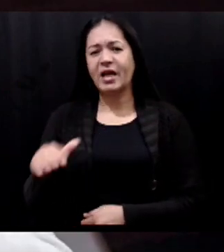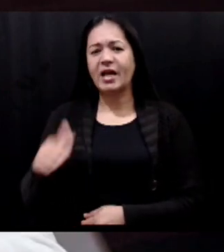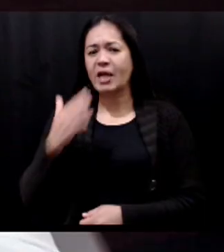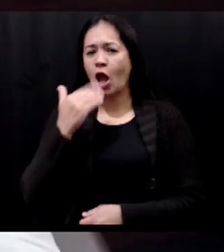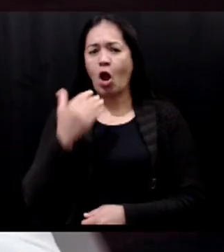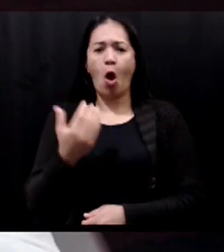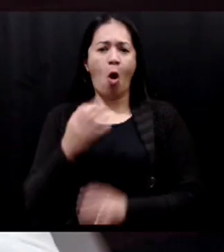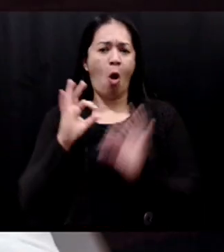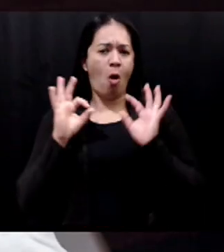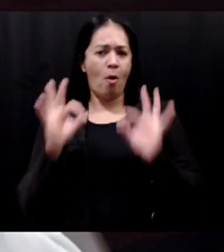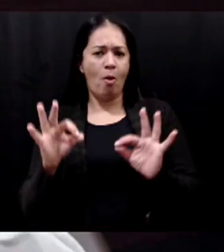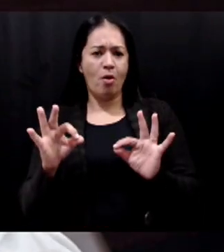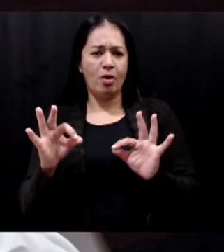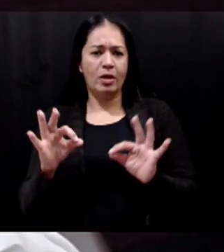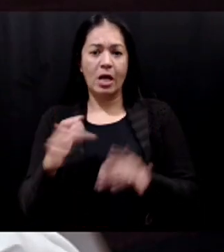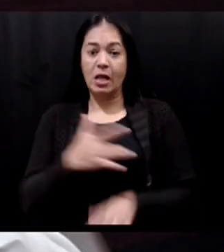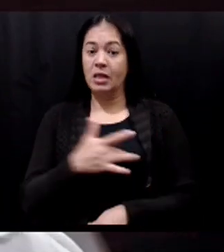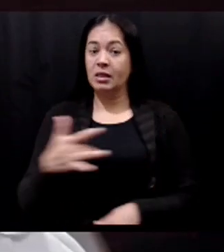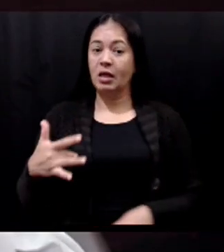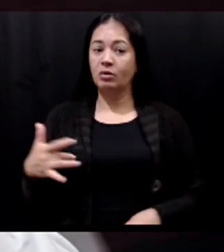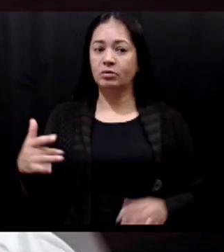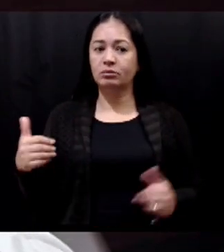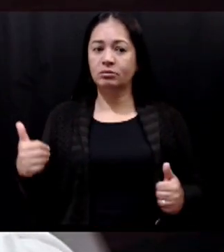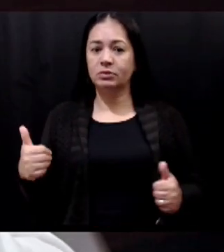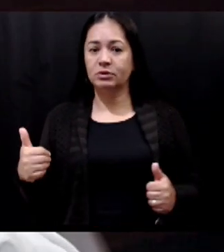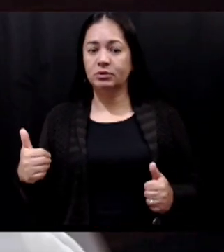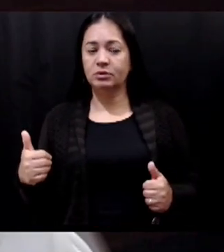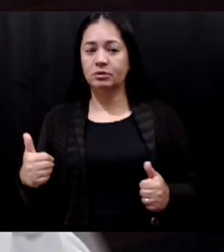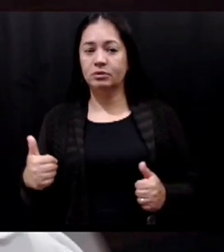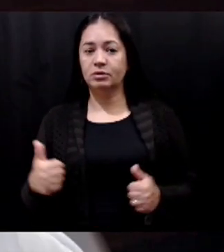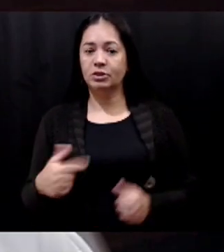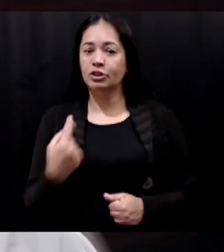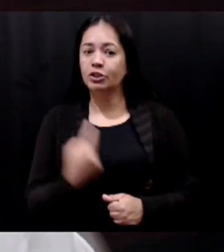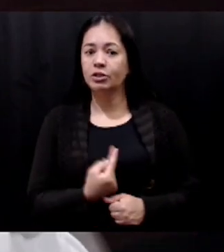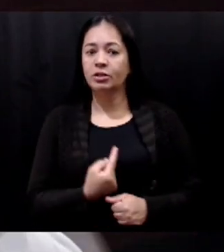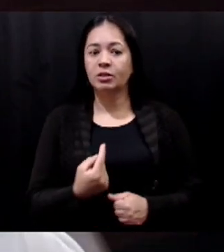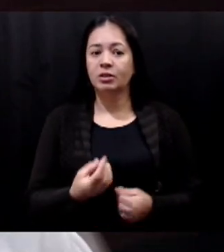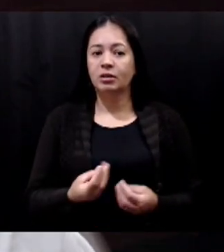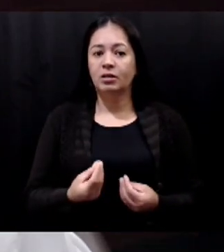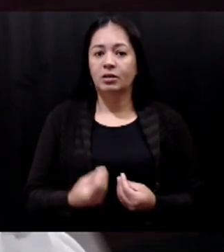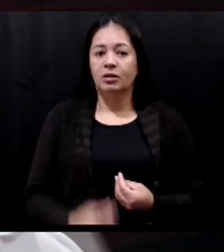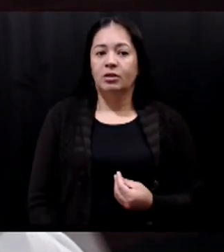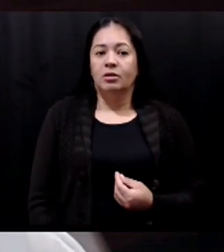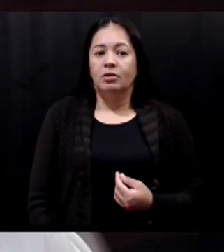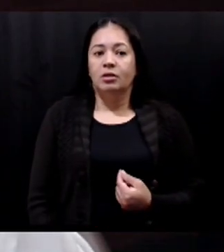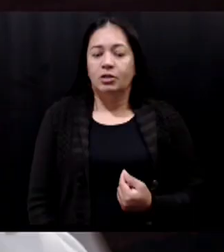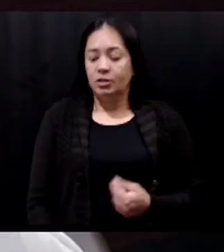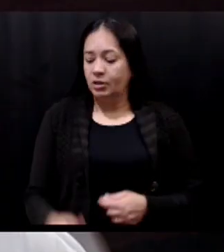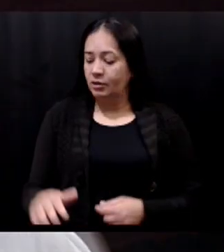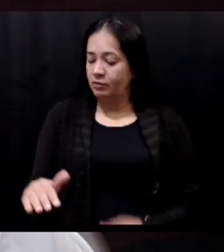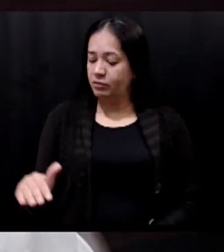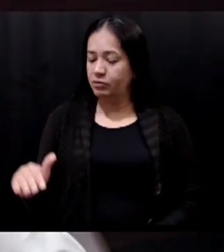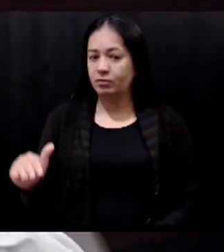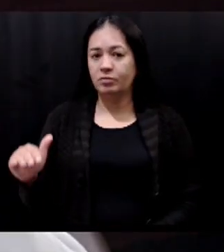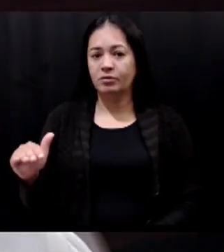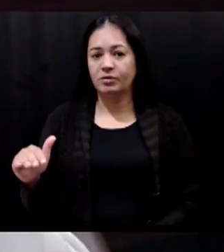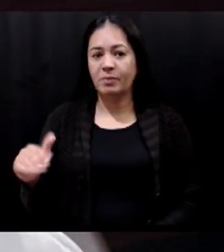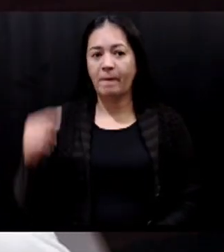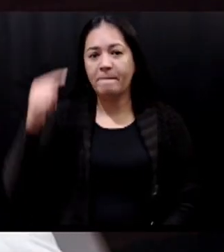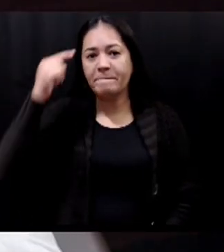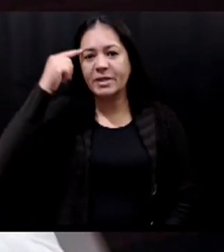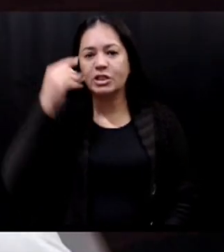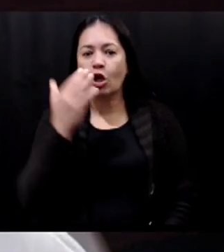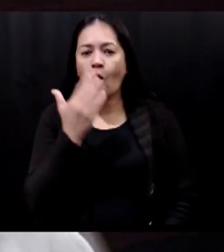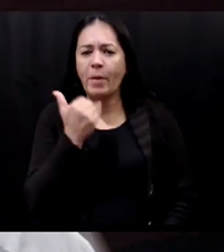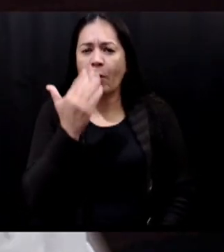criança é saudável, tal, e de repente a gente enquanto criança vai associando comer bastante com ser